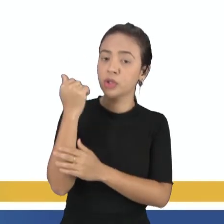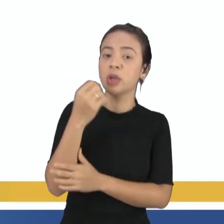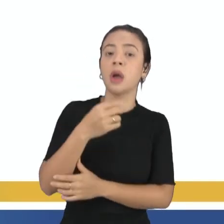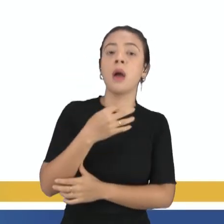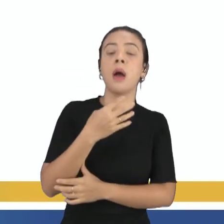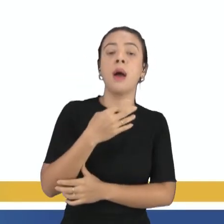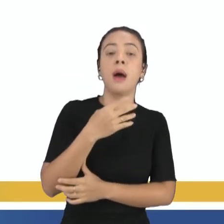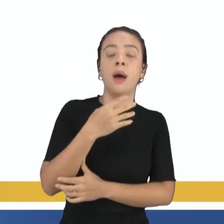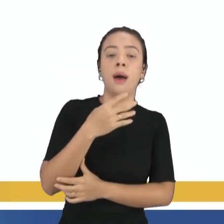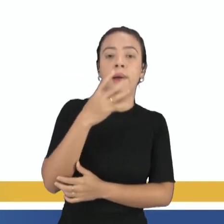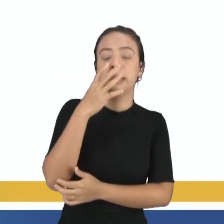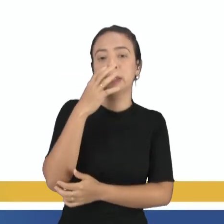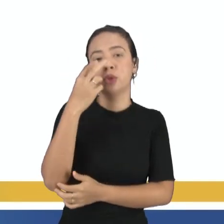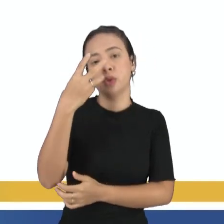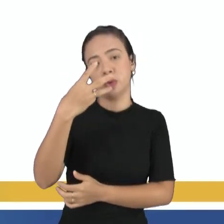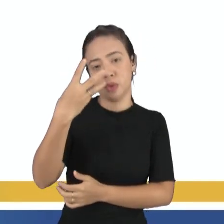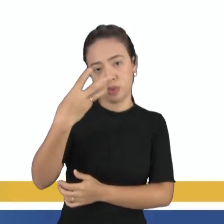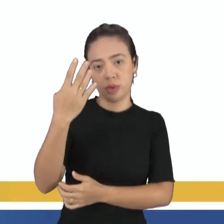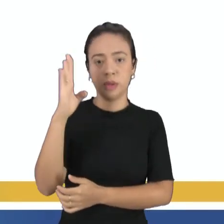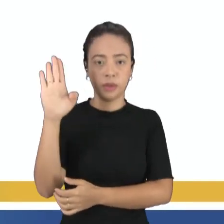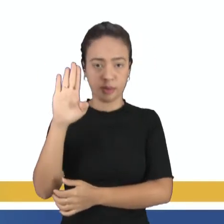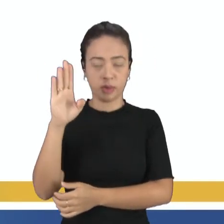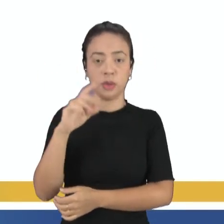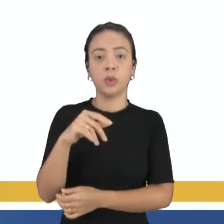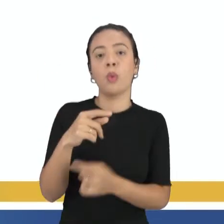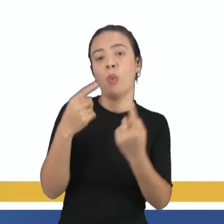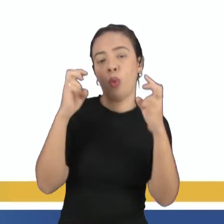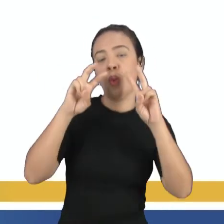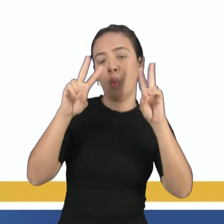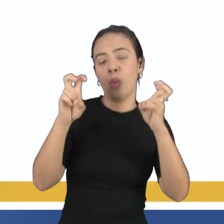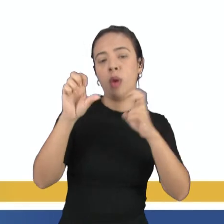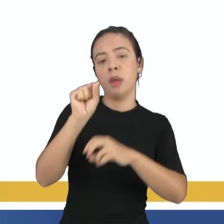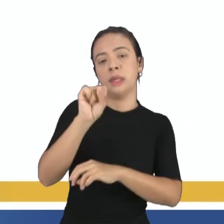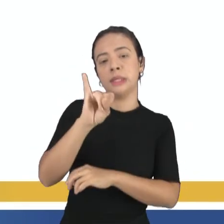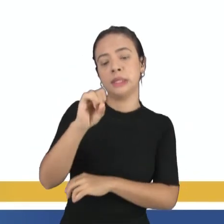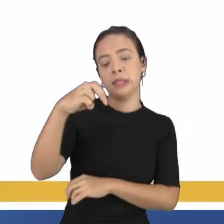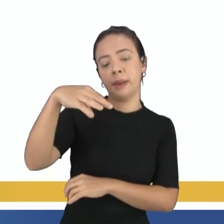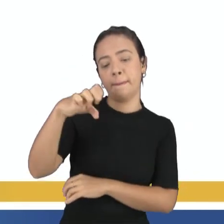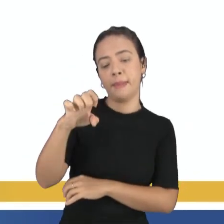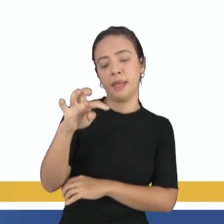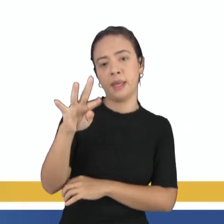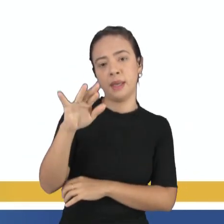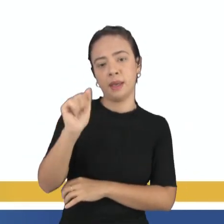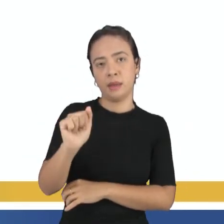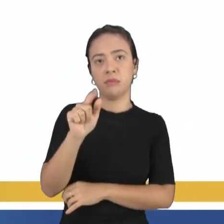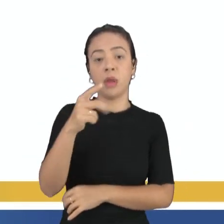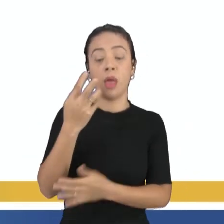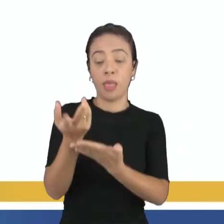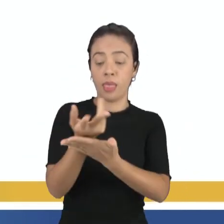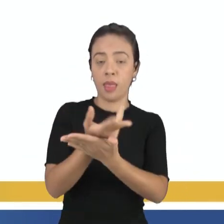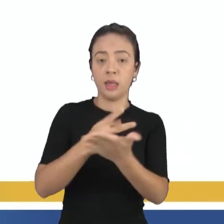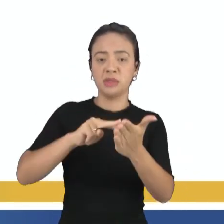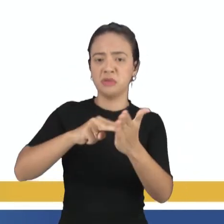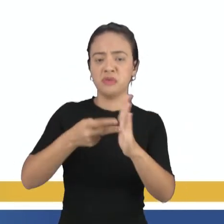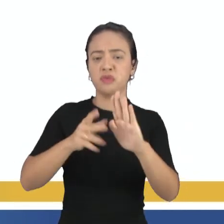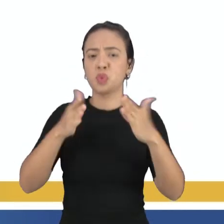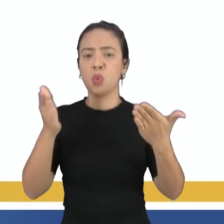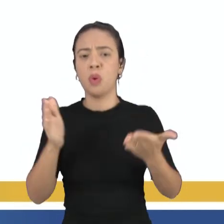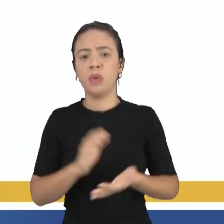terceiro bimestre sobre simetria. Então, esse quadro representa que tipo de